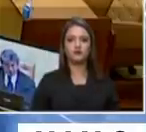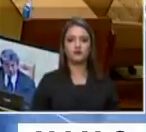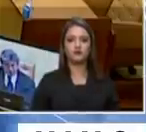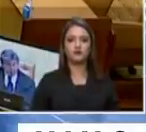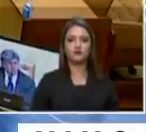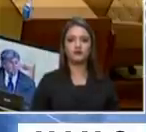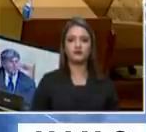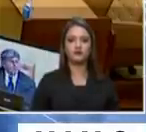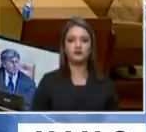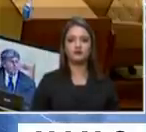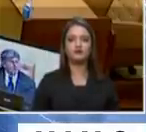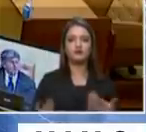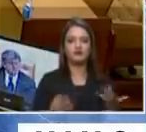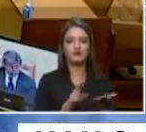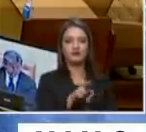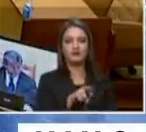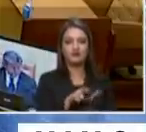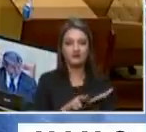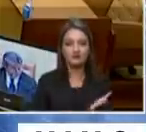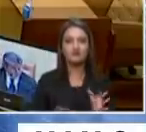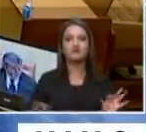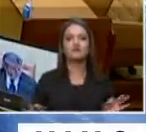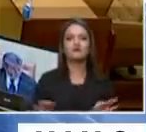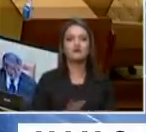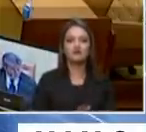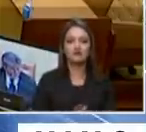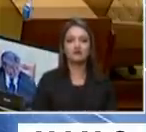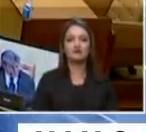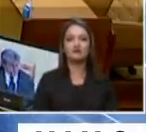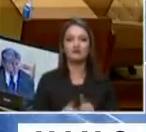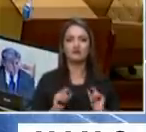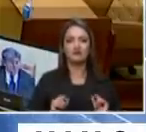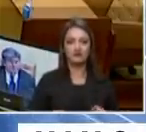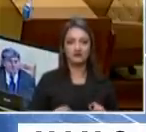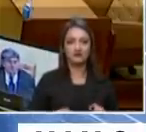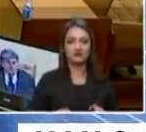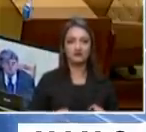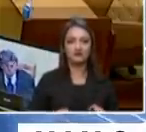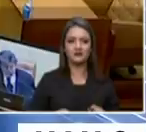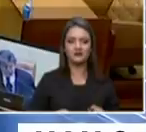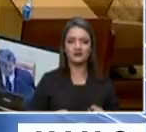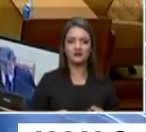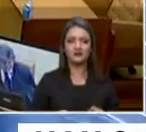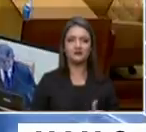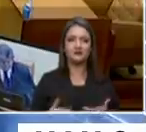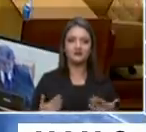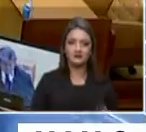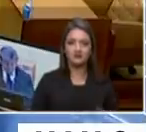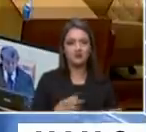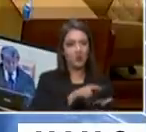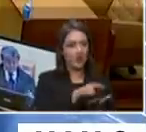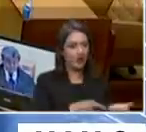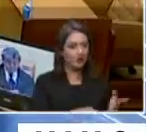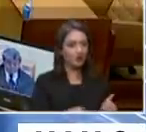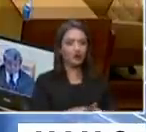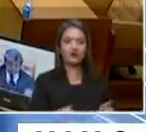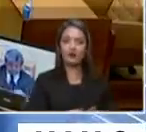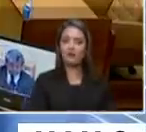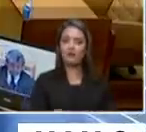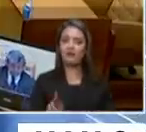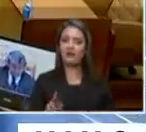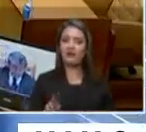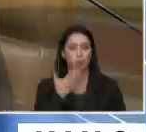vocês, ministros, impuseram, ela não está valendo. Isso tem que ir para o processo pela defesa ou é algo que tem que ser